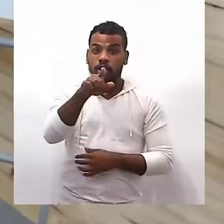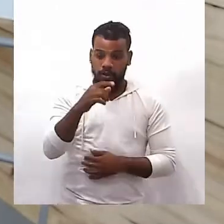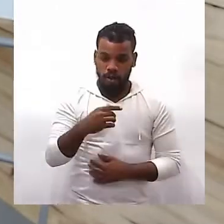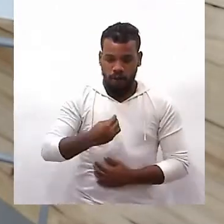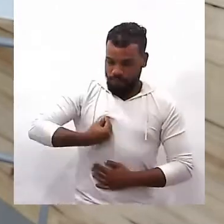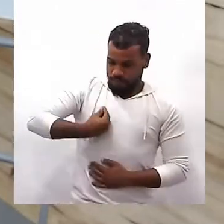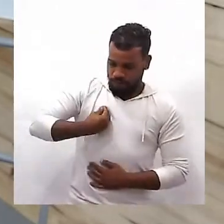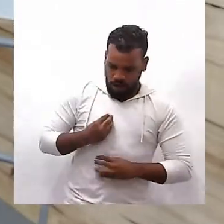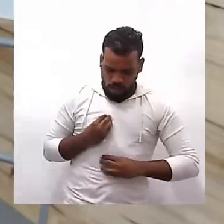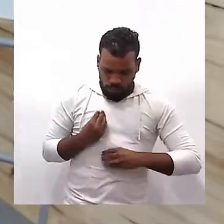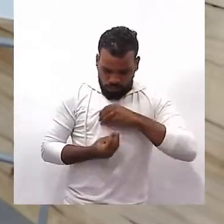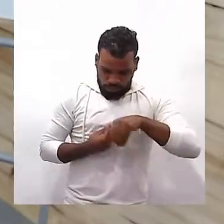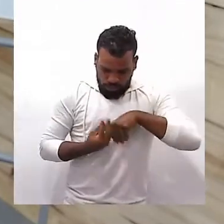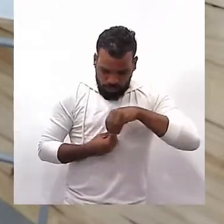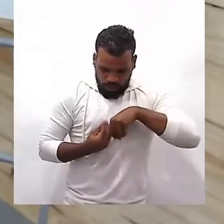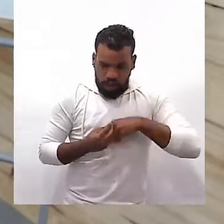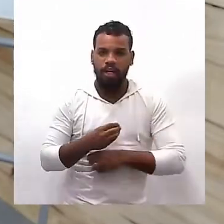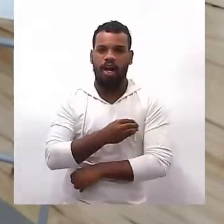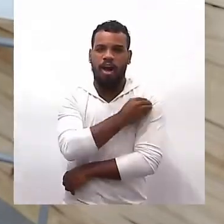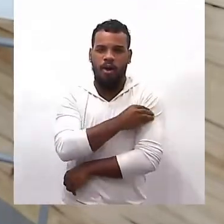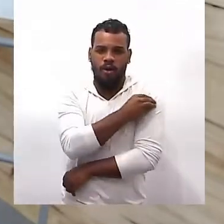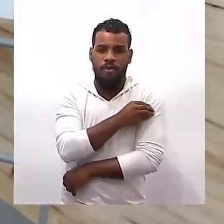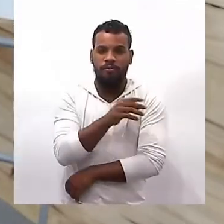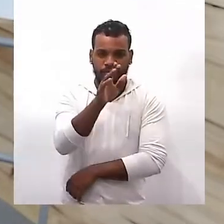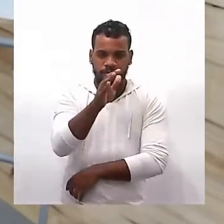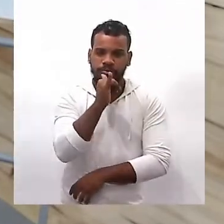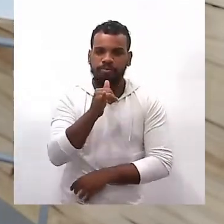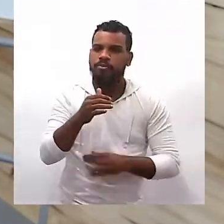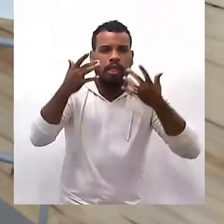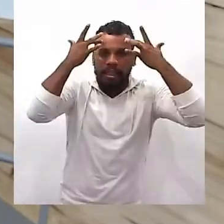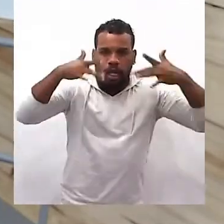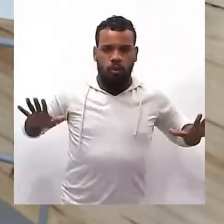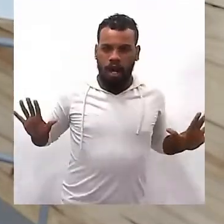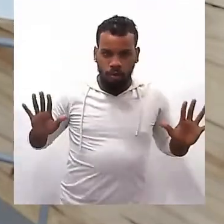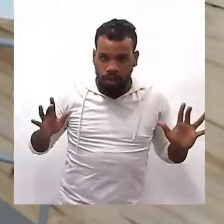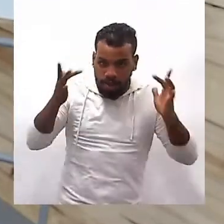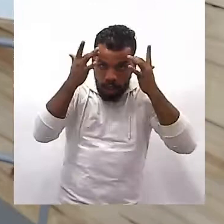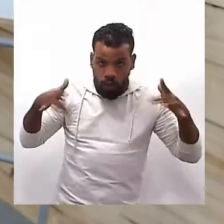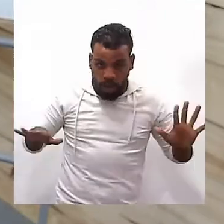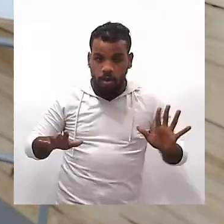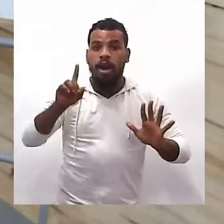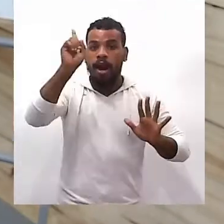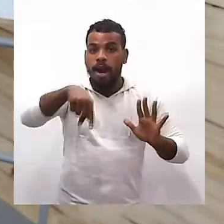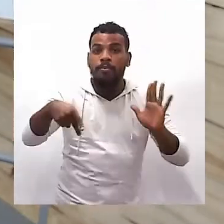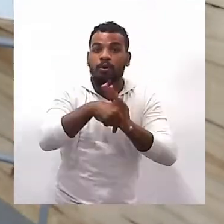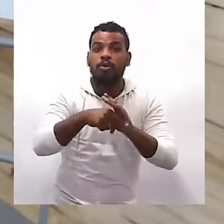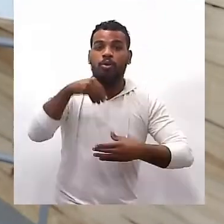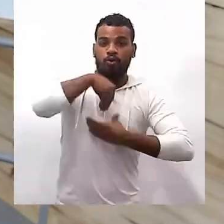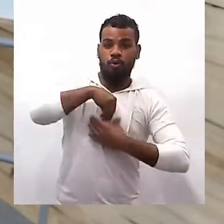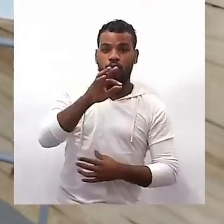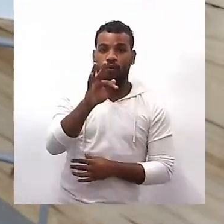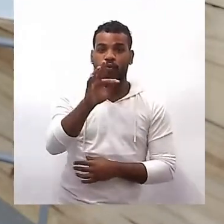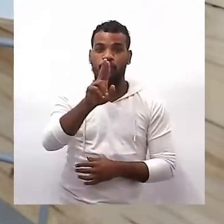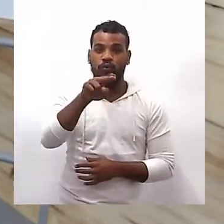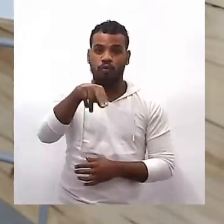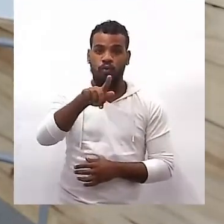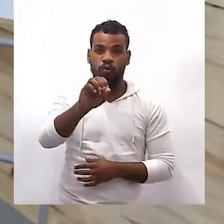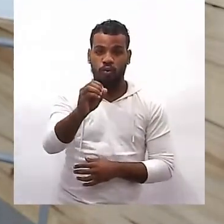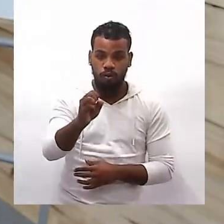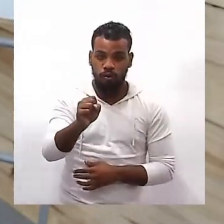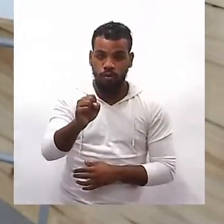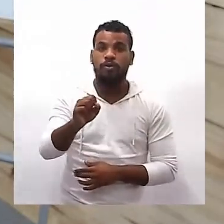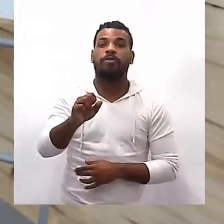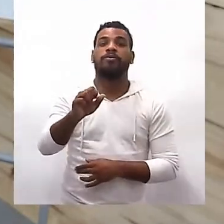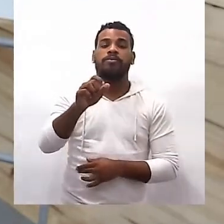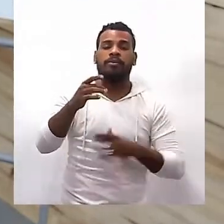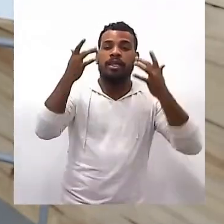uma fermentação alcoólica, e já vou dizendo, tá? De maneira natural, quem faz essa fermentação são os fungos. De maneira